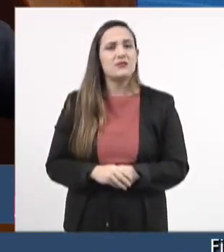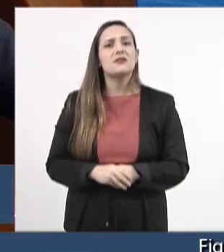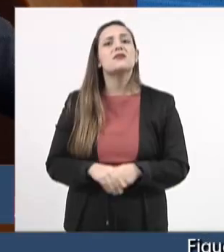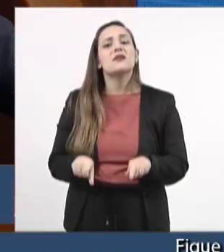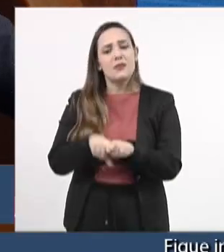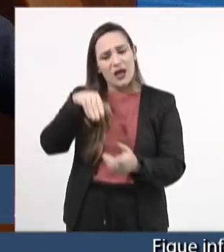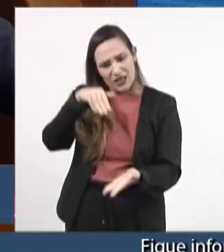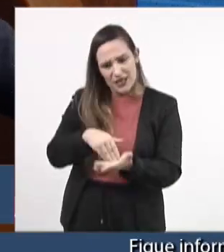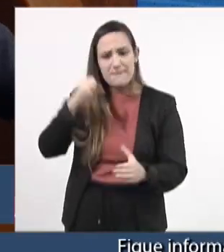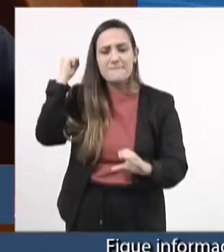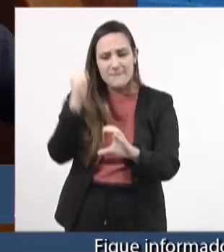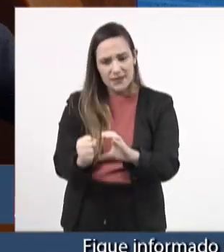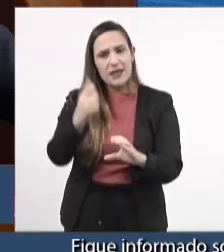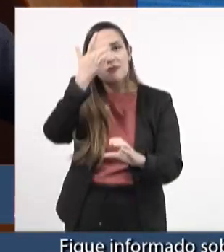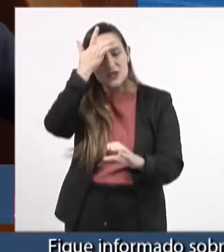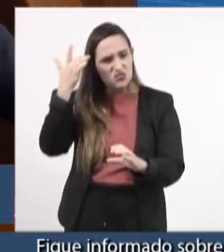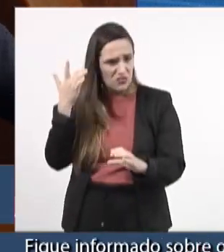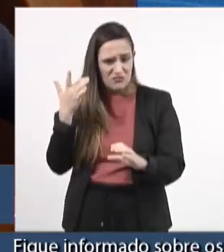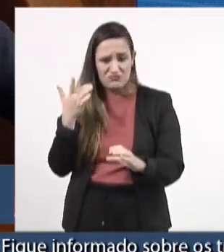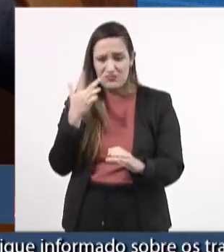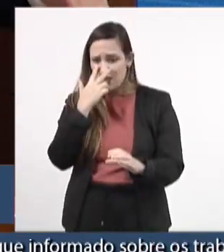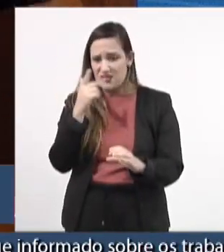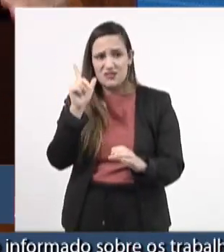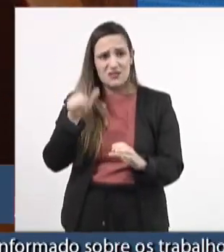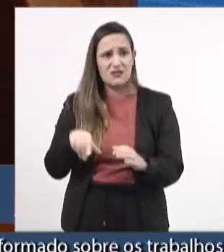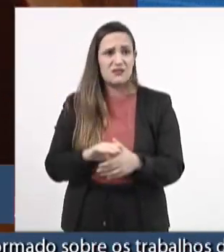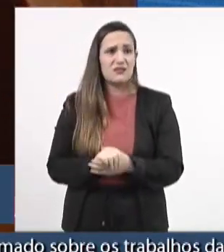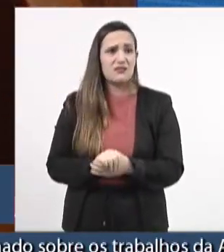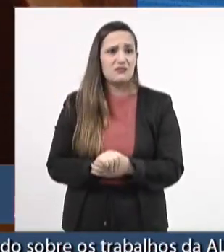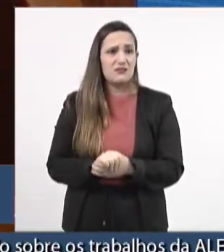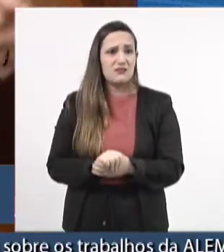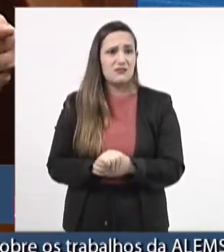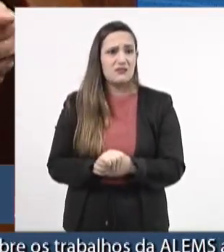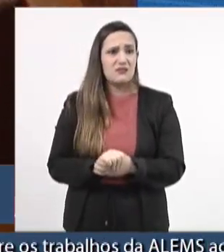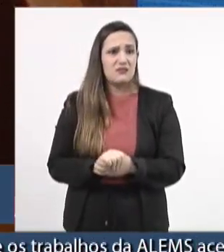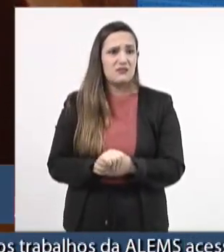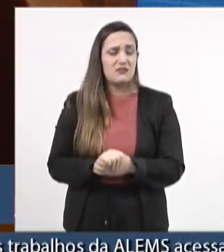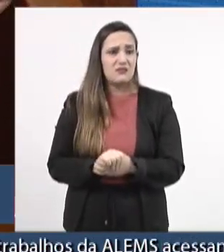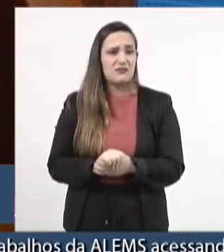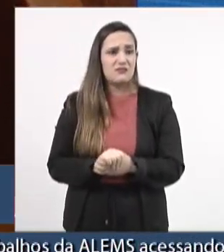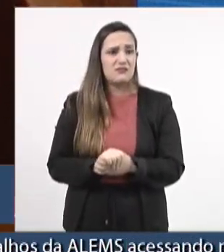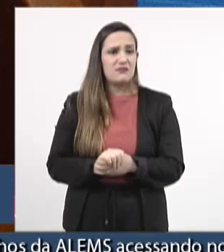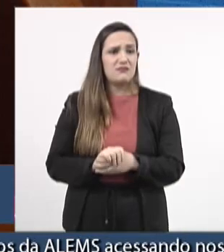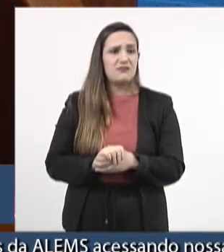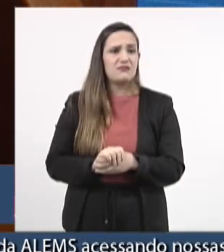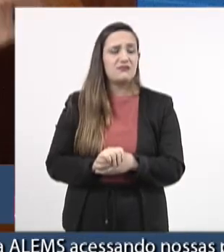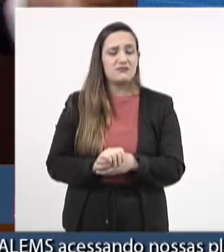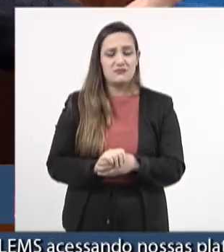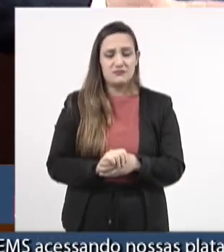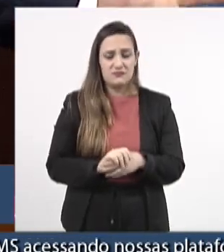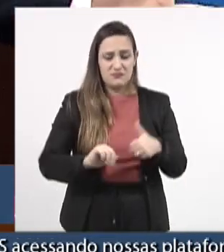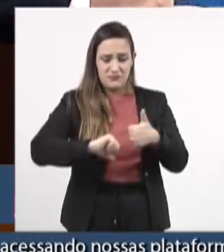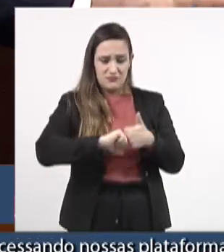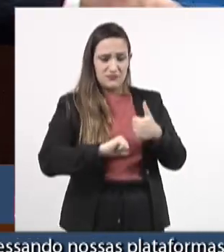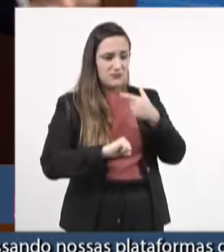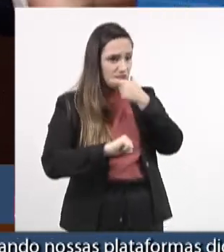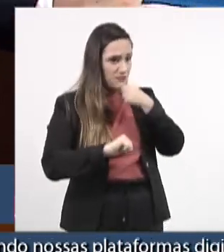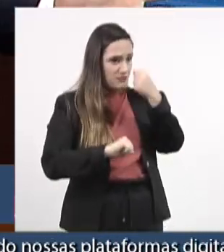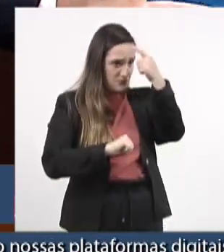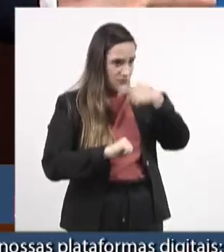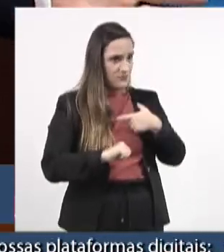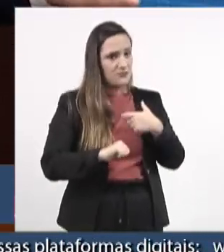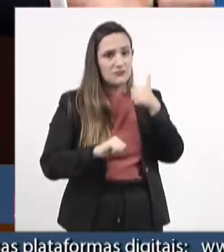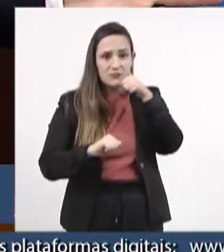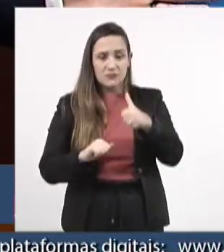assassinato de pessoas que não se identificam com o gênero, né, do seu sexo biológico. Tem